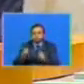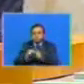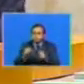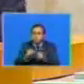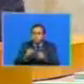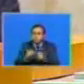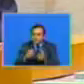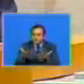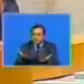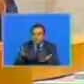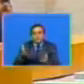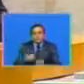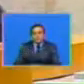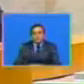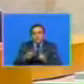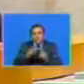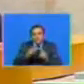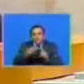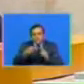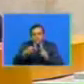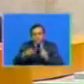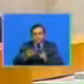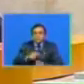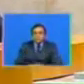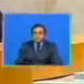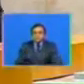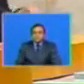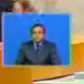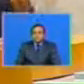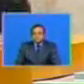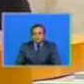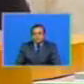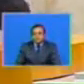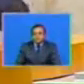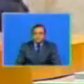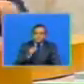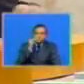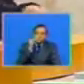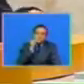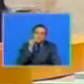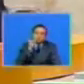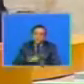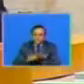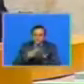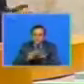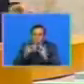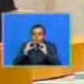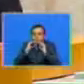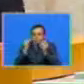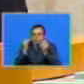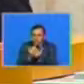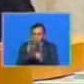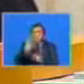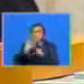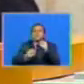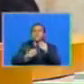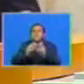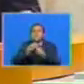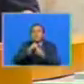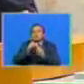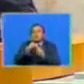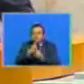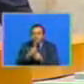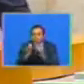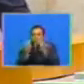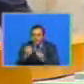feito deste período. Tentar traduzir para o parlamento o que a sociedade quer